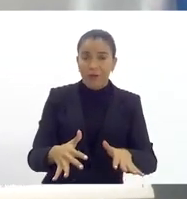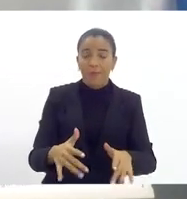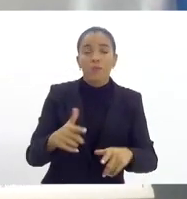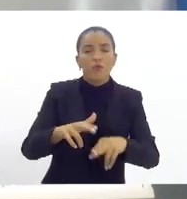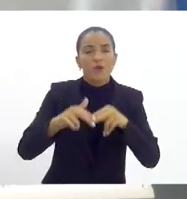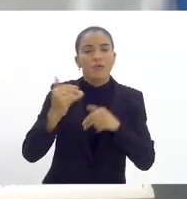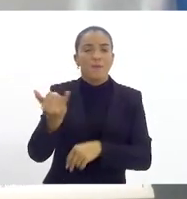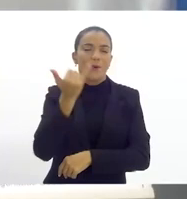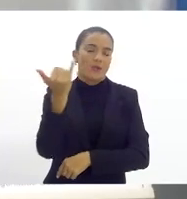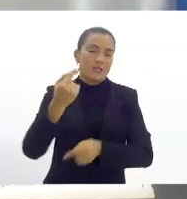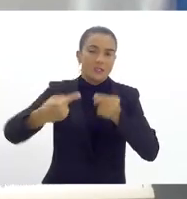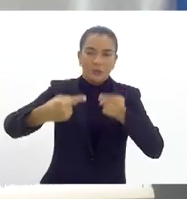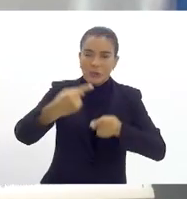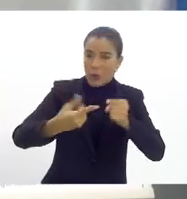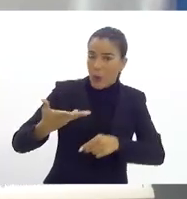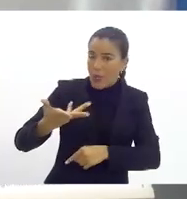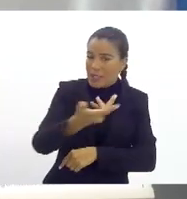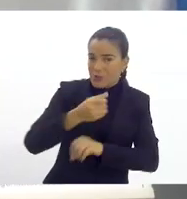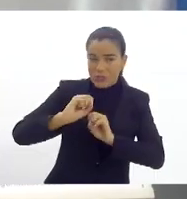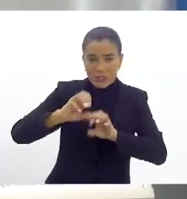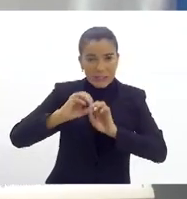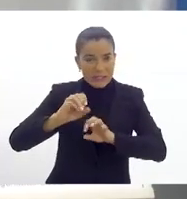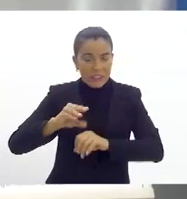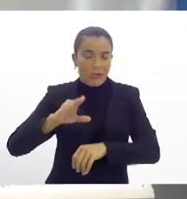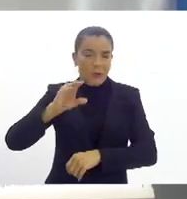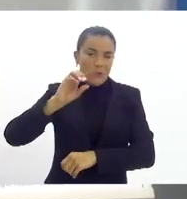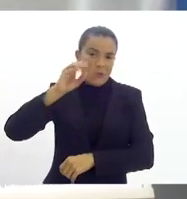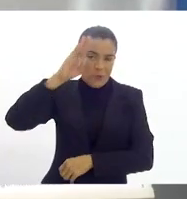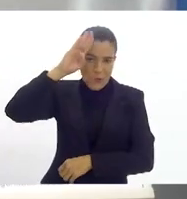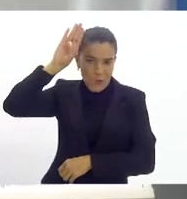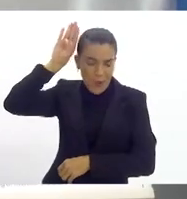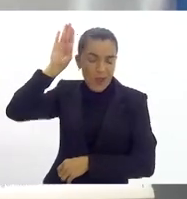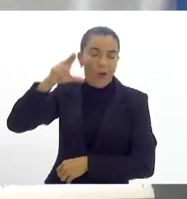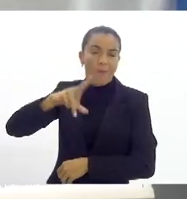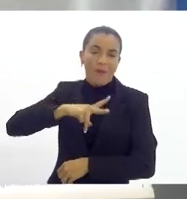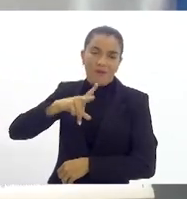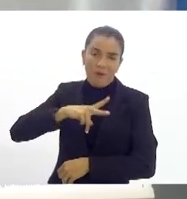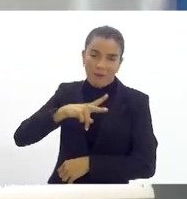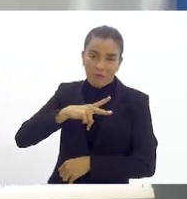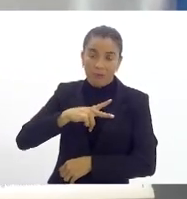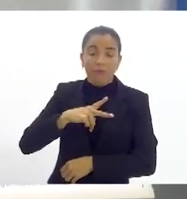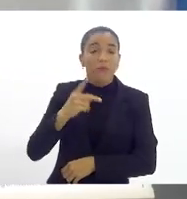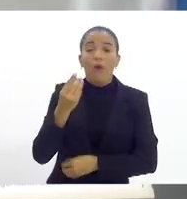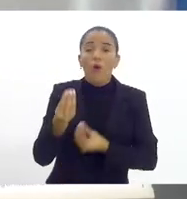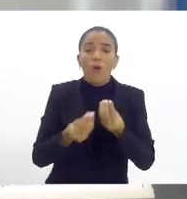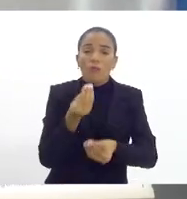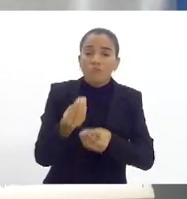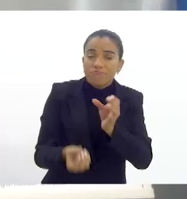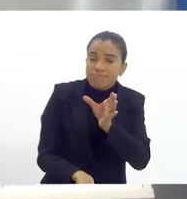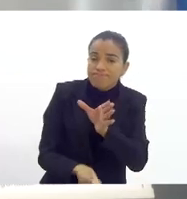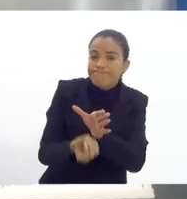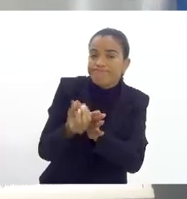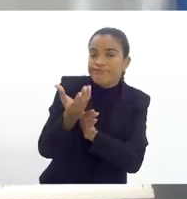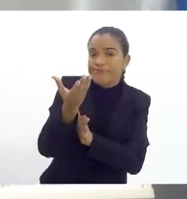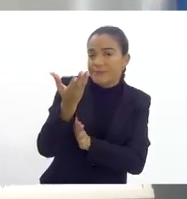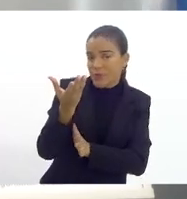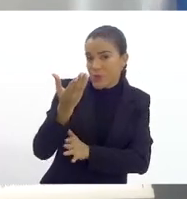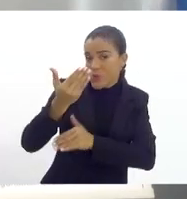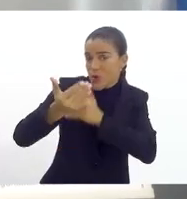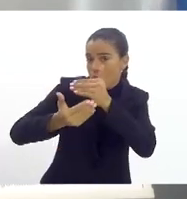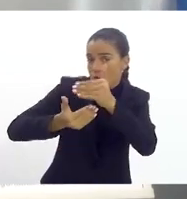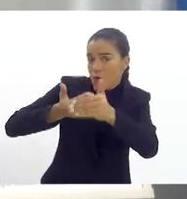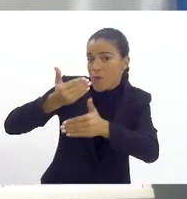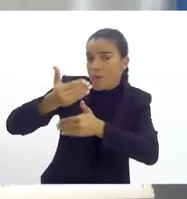muito importante que discutir qualidade do ensino superior privado é a partir do nascedor do embrião do processo